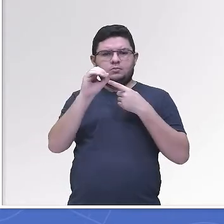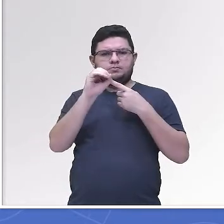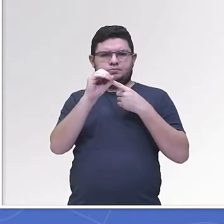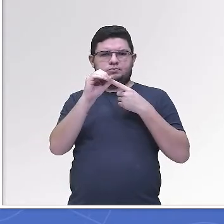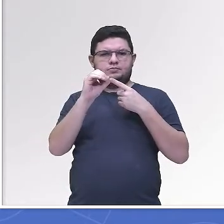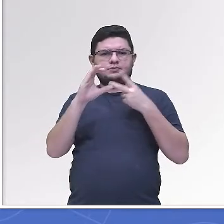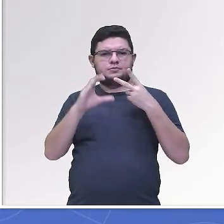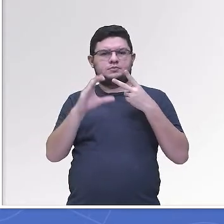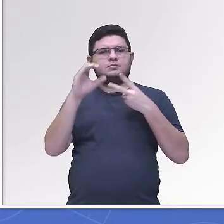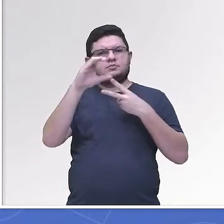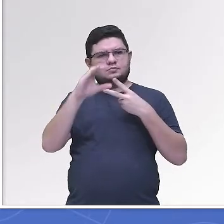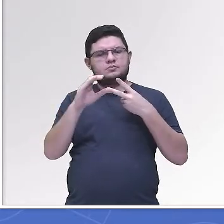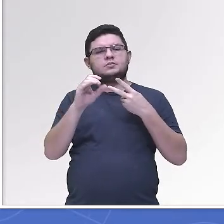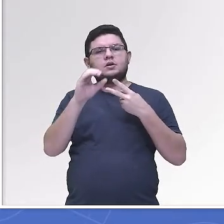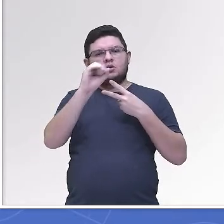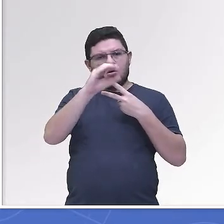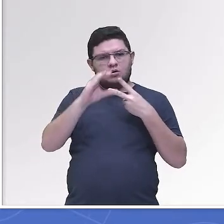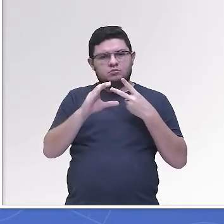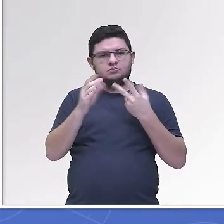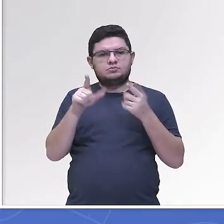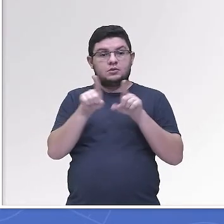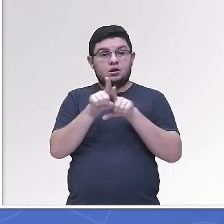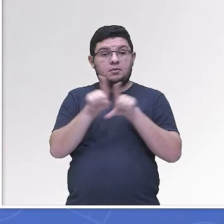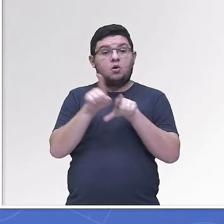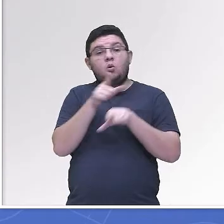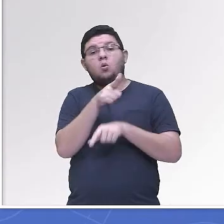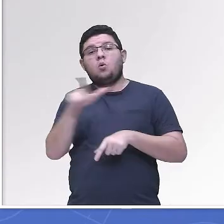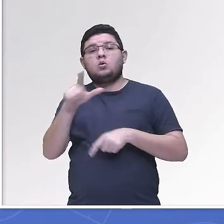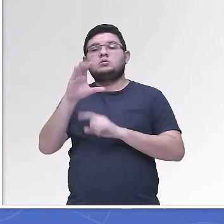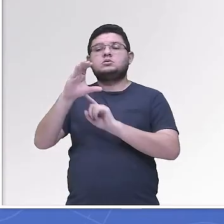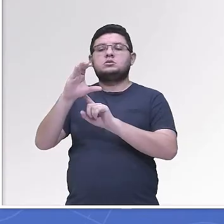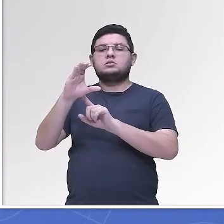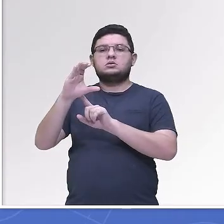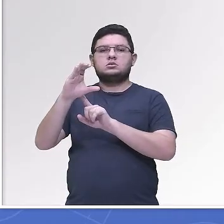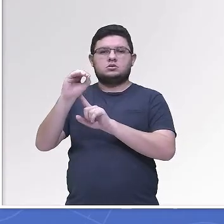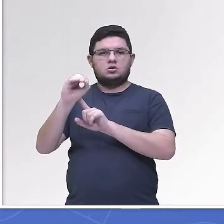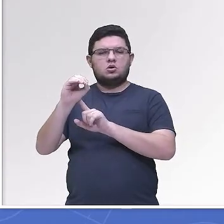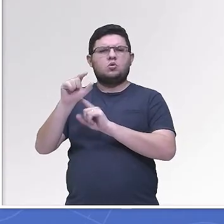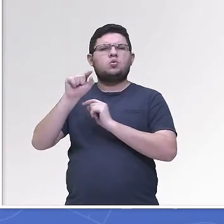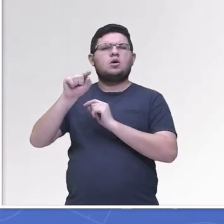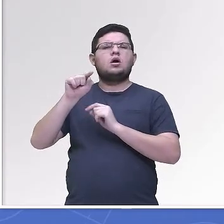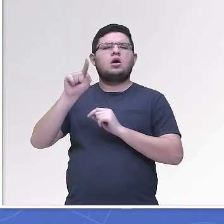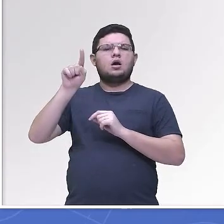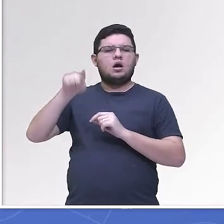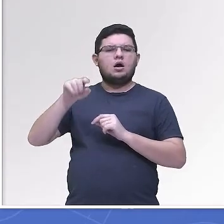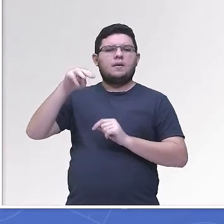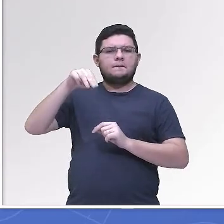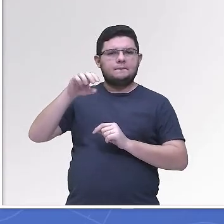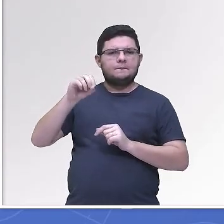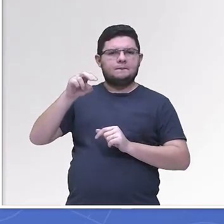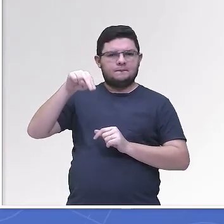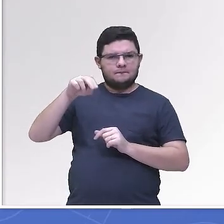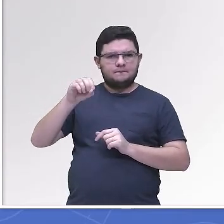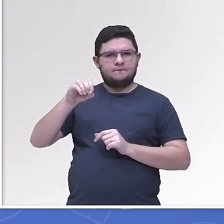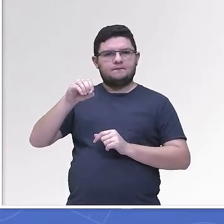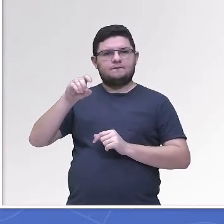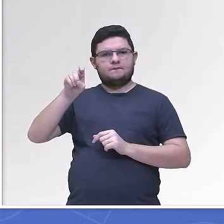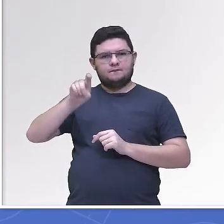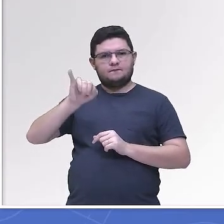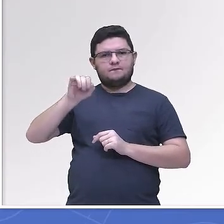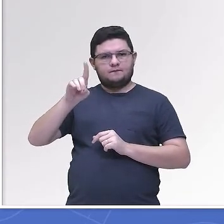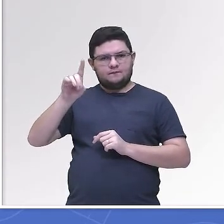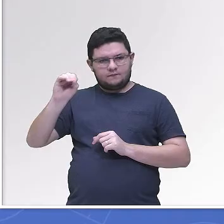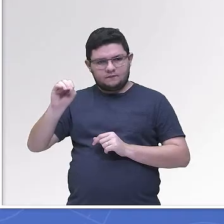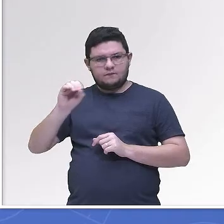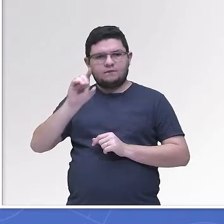que é o CO? Monóxido de carbono. É uma substância simples ou uma substância composta? É uma substância